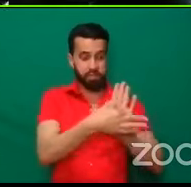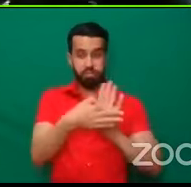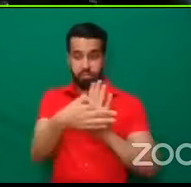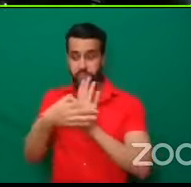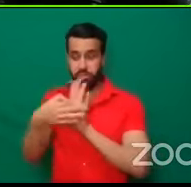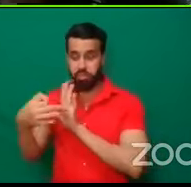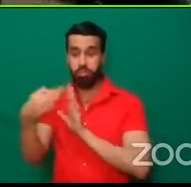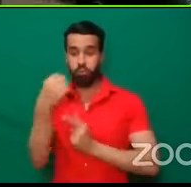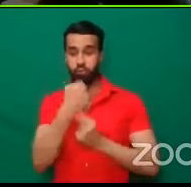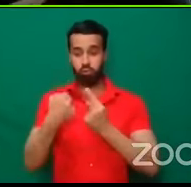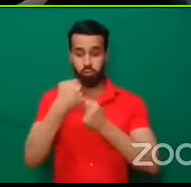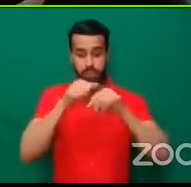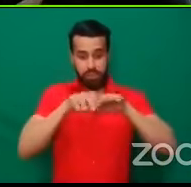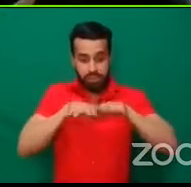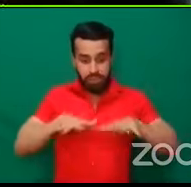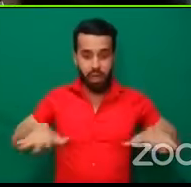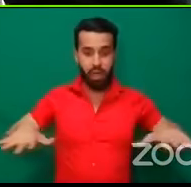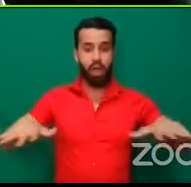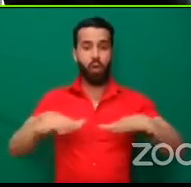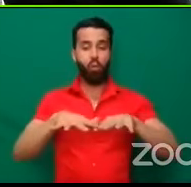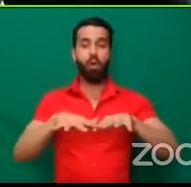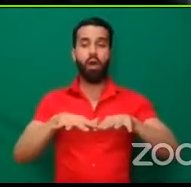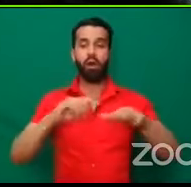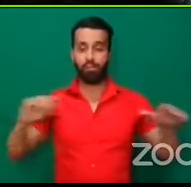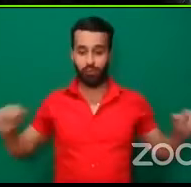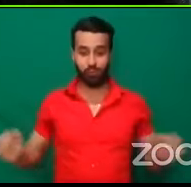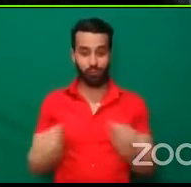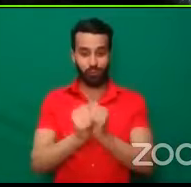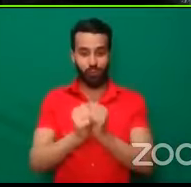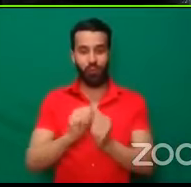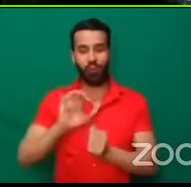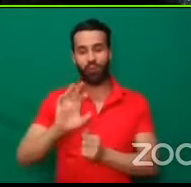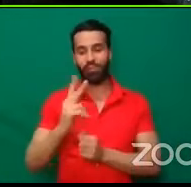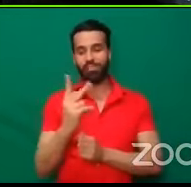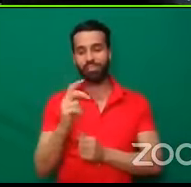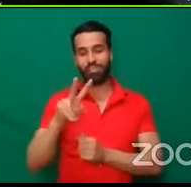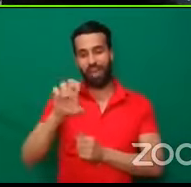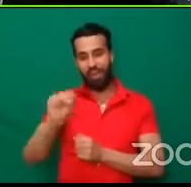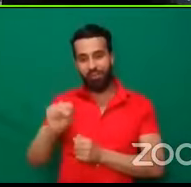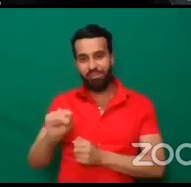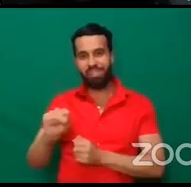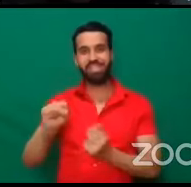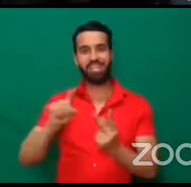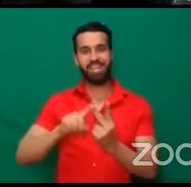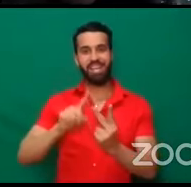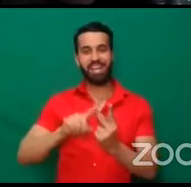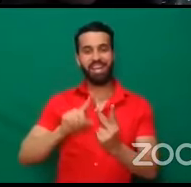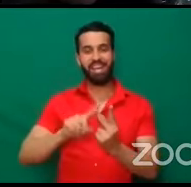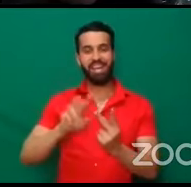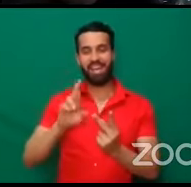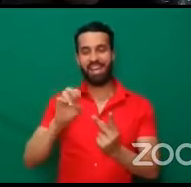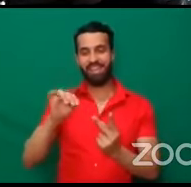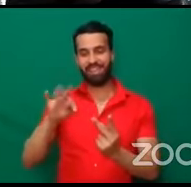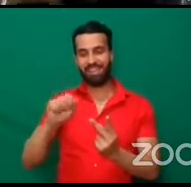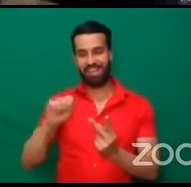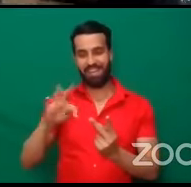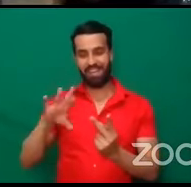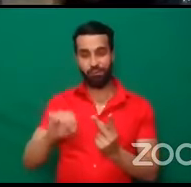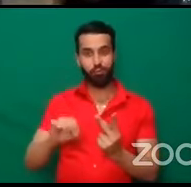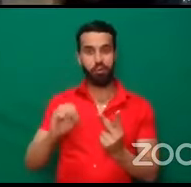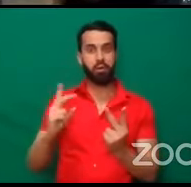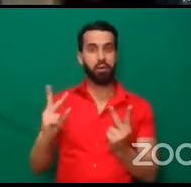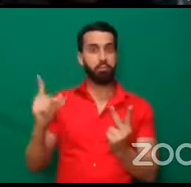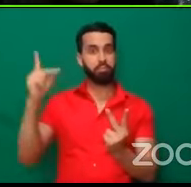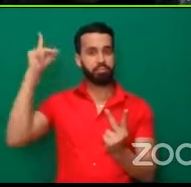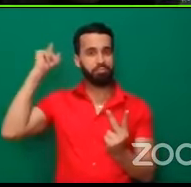parada, né? E eu juntei tudo isso com Chaves, com Hermes e Renato, que foi uma Sim, grande. Um acalento para